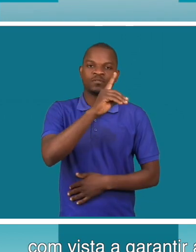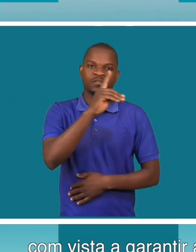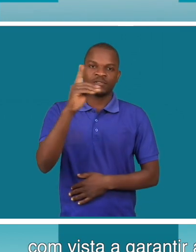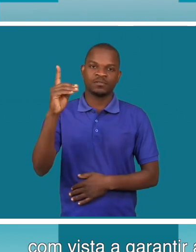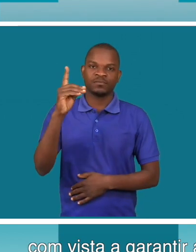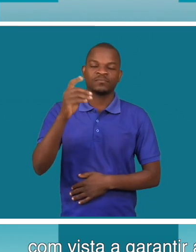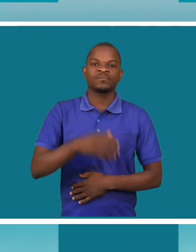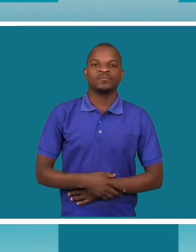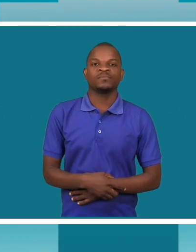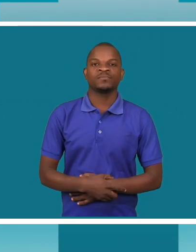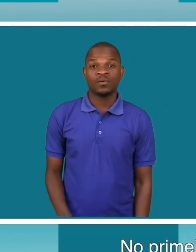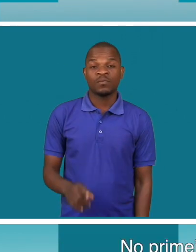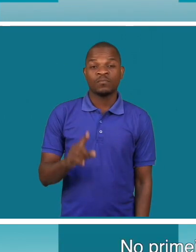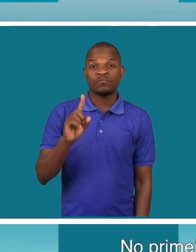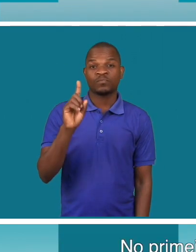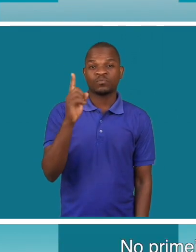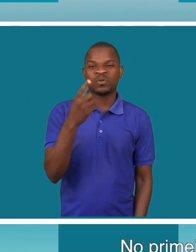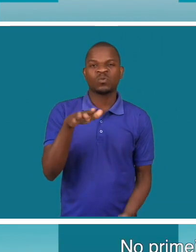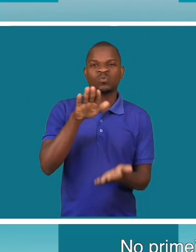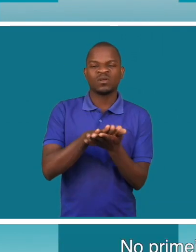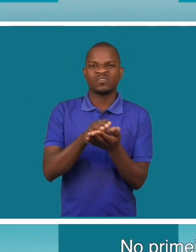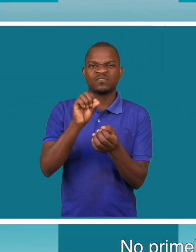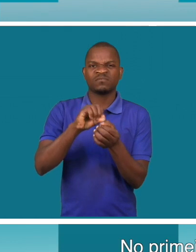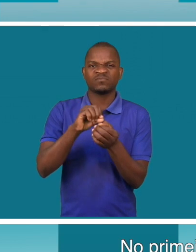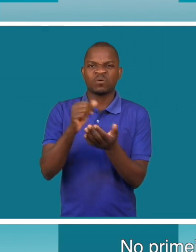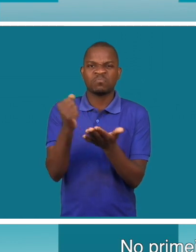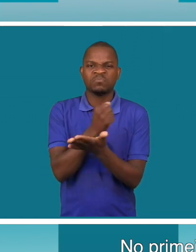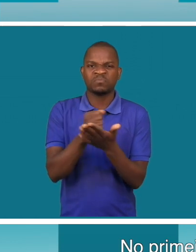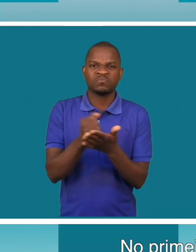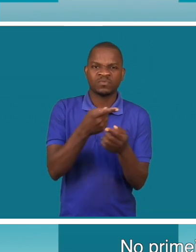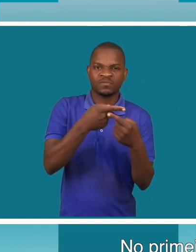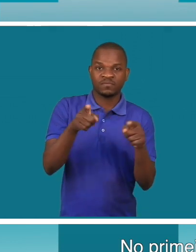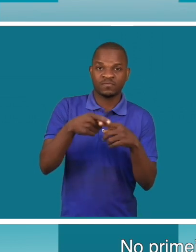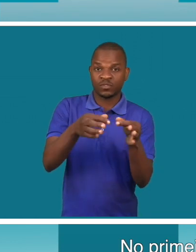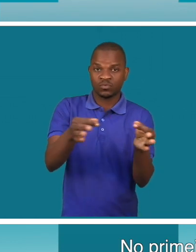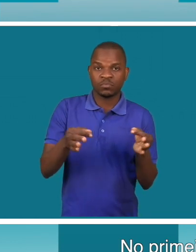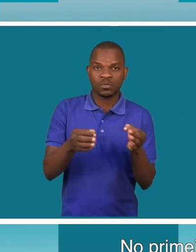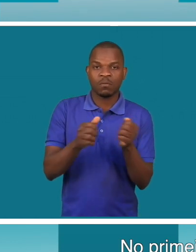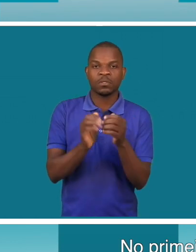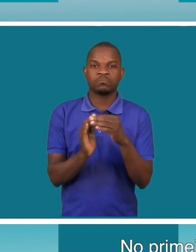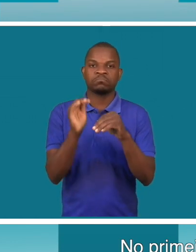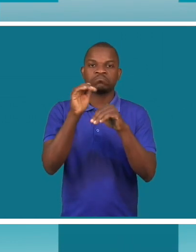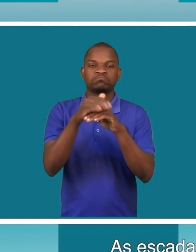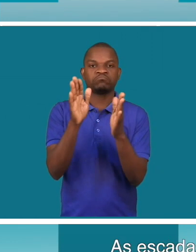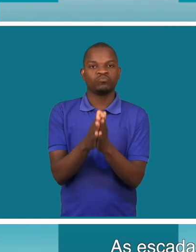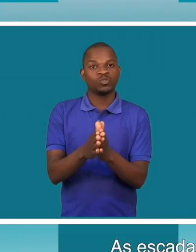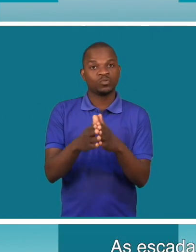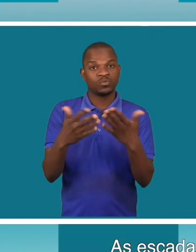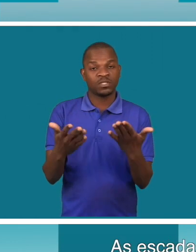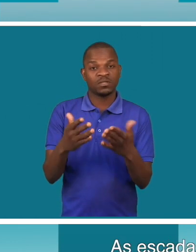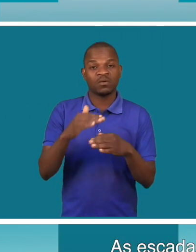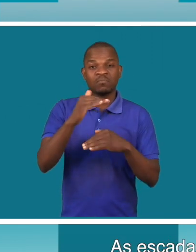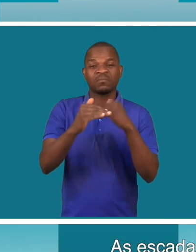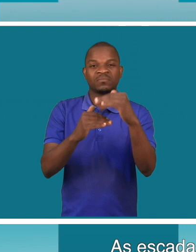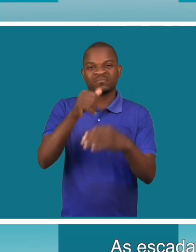com deficiência. O primeiro catório da cidade de Maputo, como podem ver, não tem acessibilidade. Essas escadas que